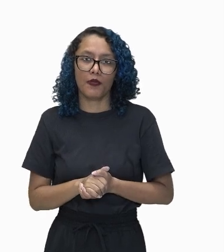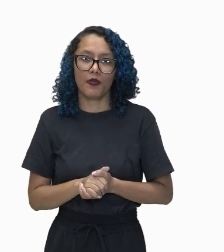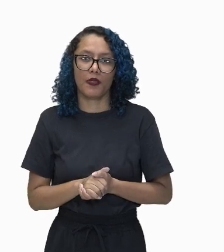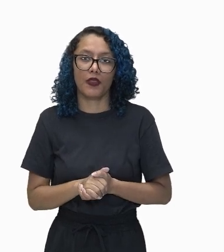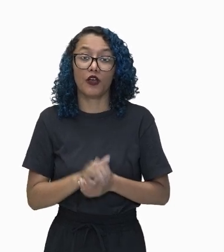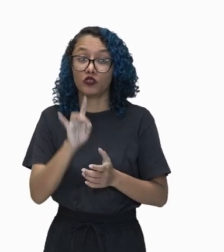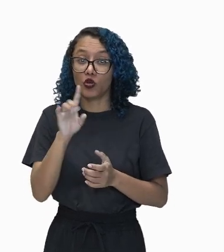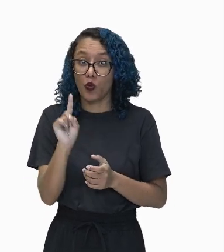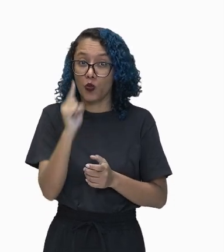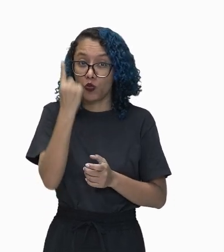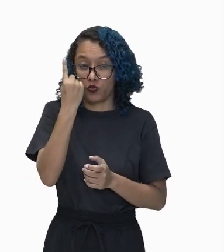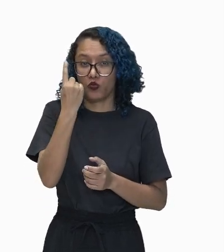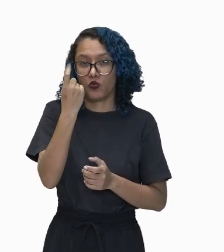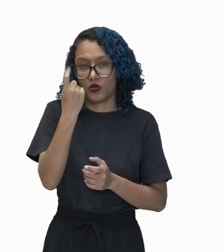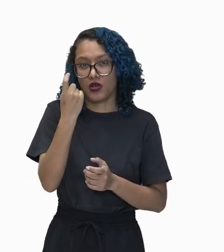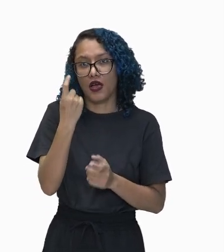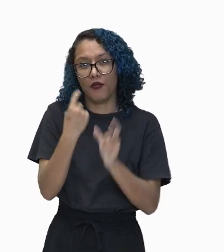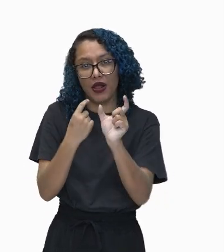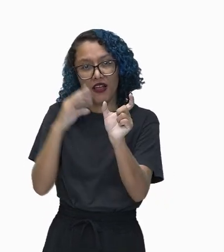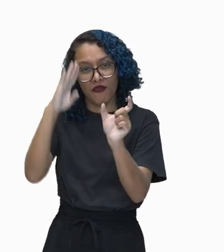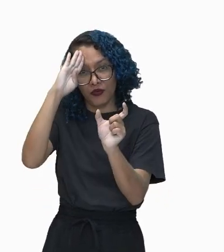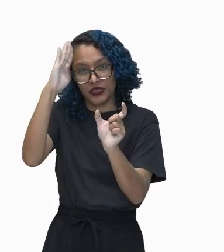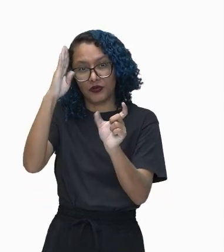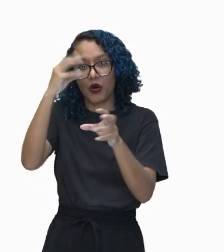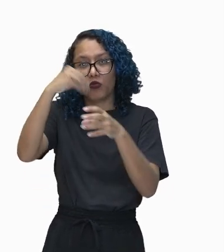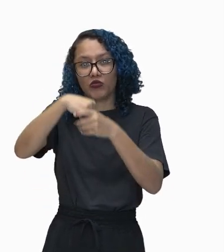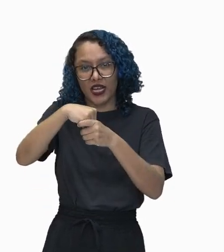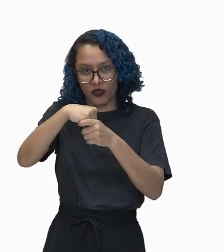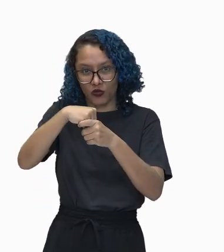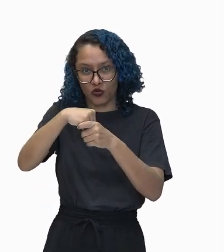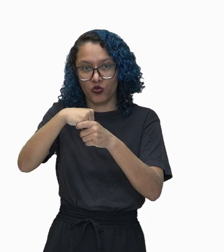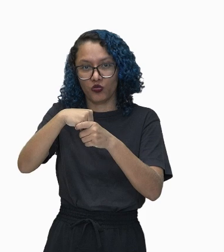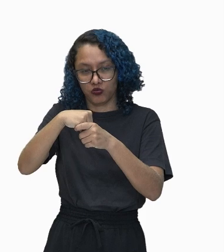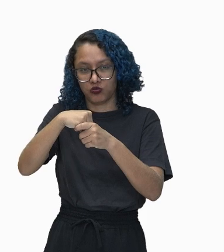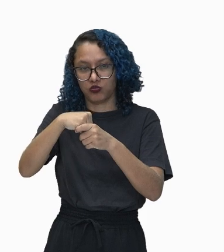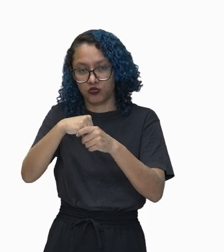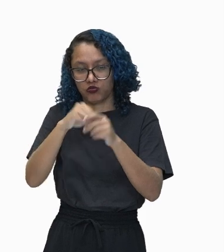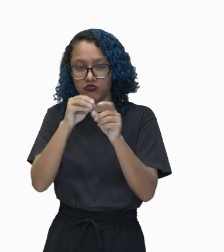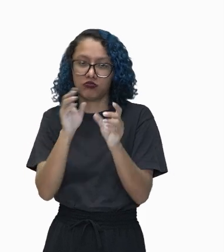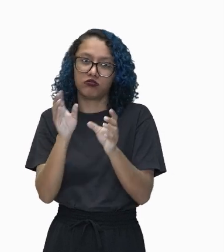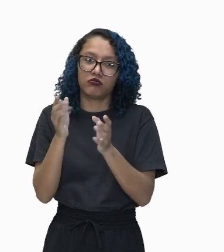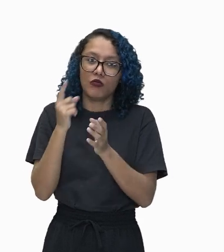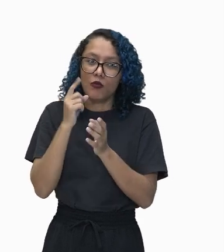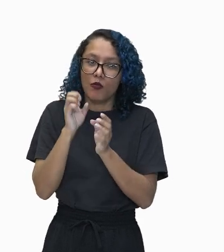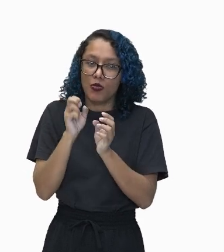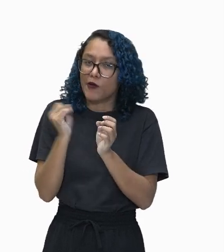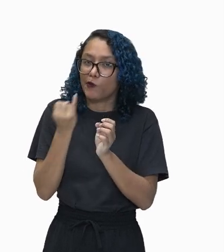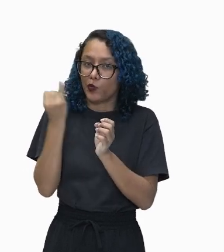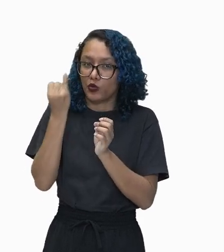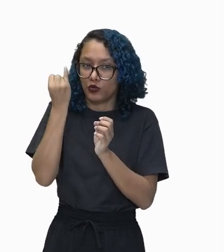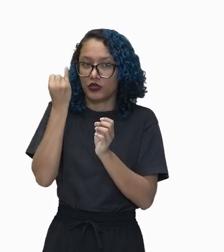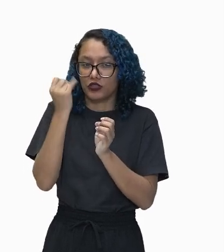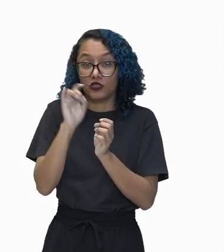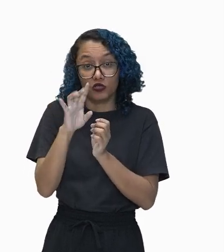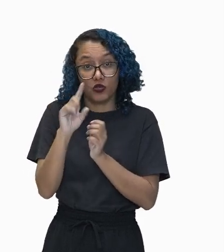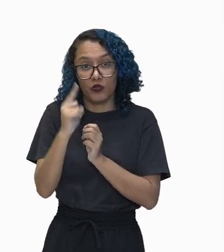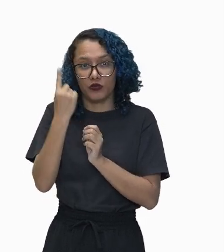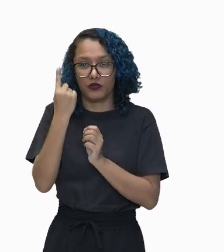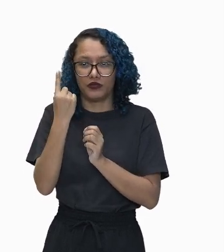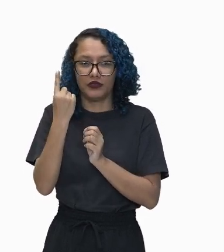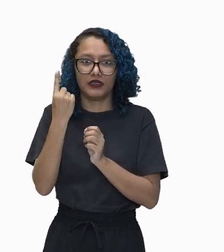única palavra principal, uma única palavra principal. Importante aqui, ó, uma única